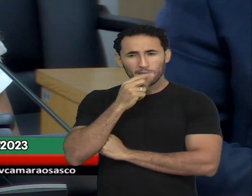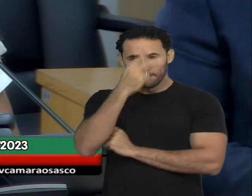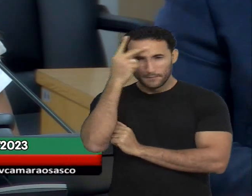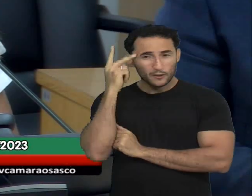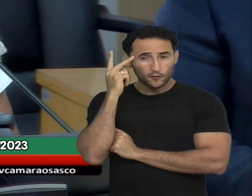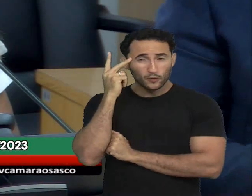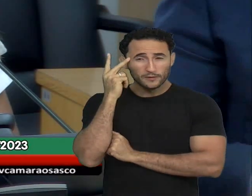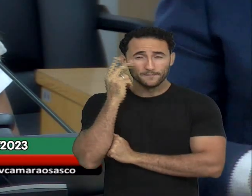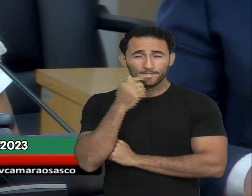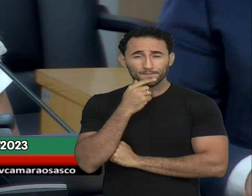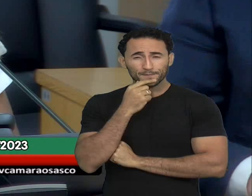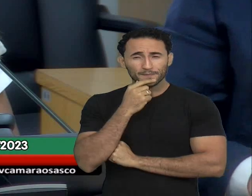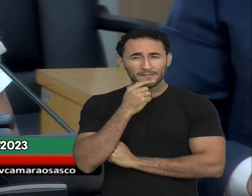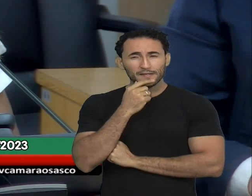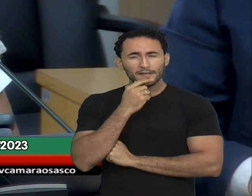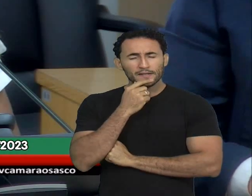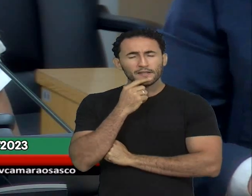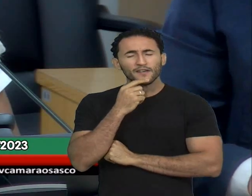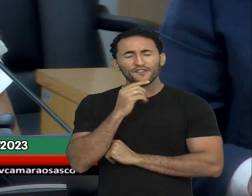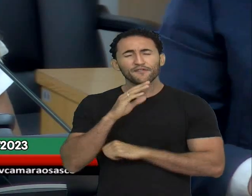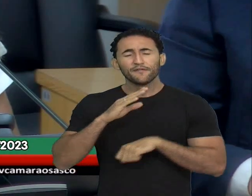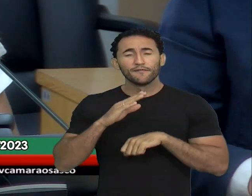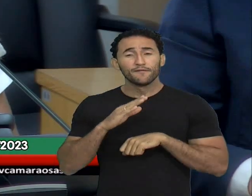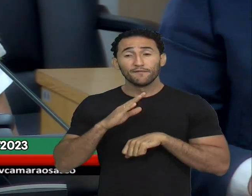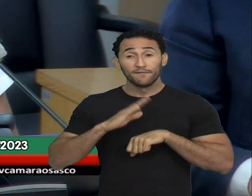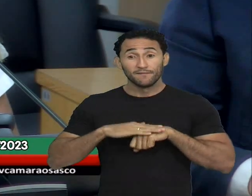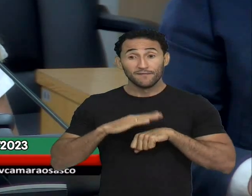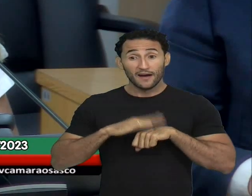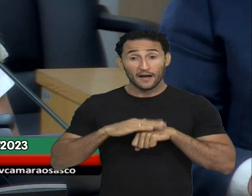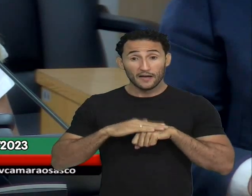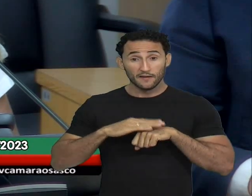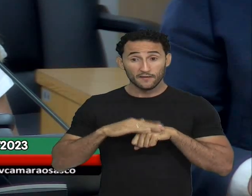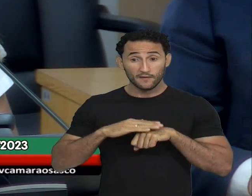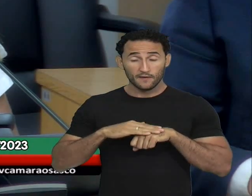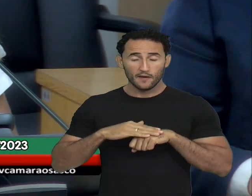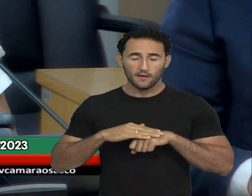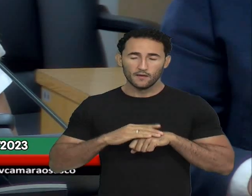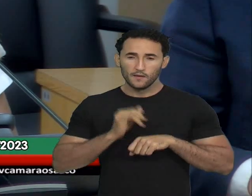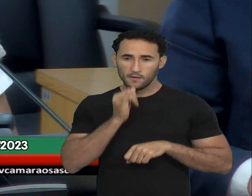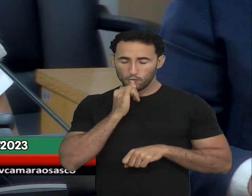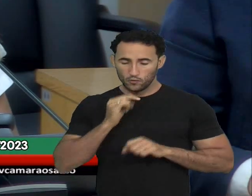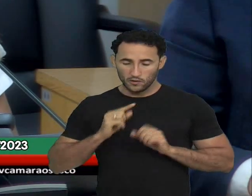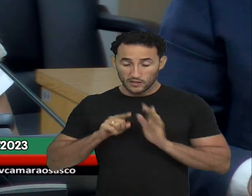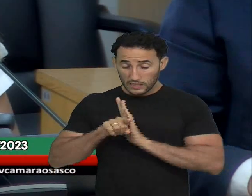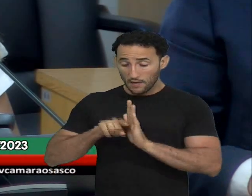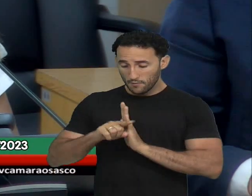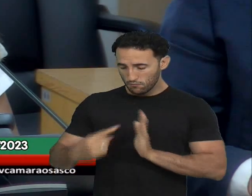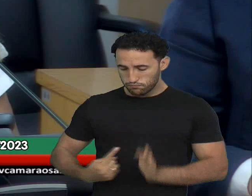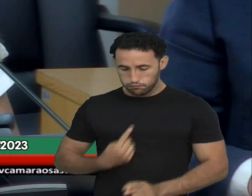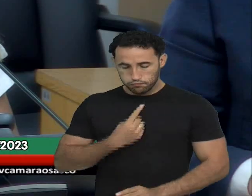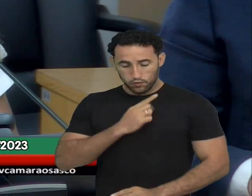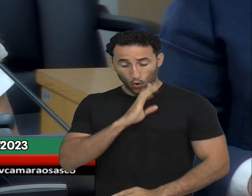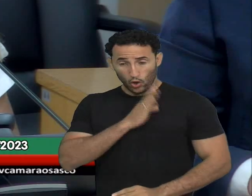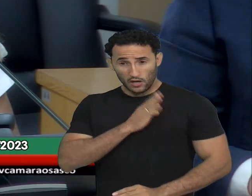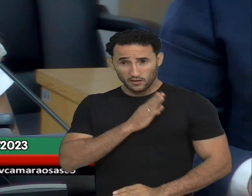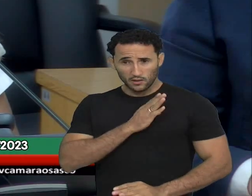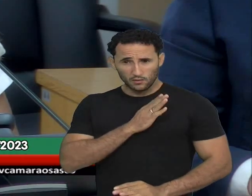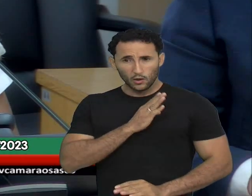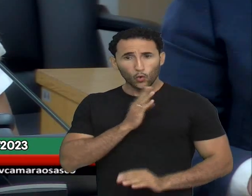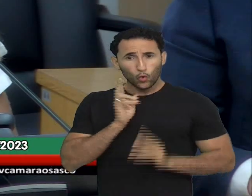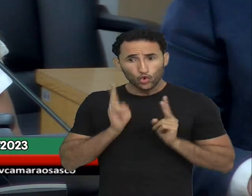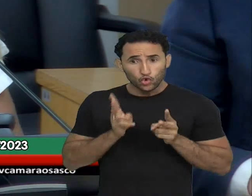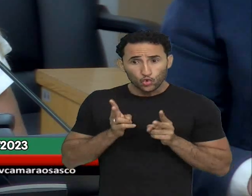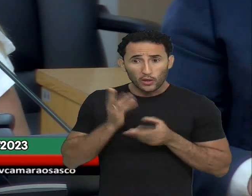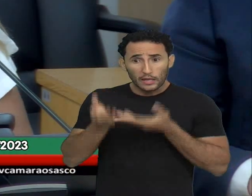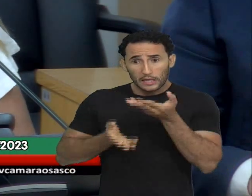pessoas que fazem a prevenção, que fazem o cateterismo, lá, depois elas são cuidadas pelo